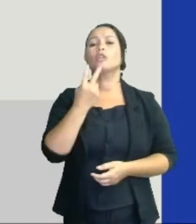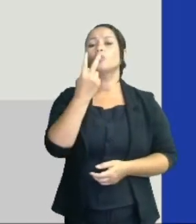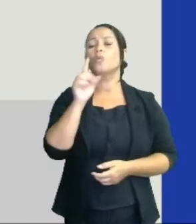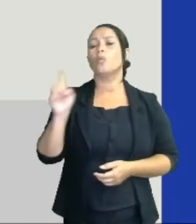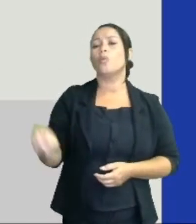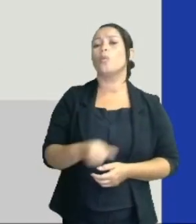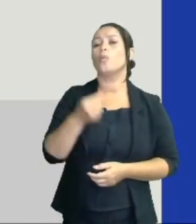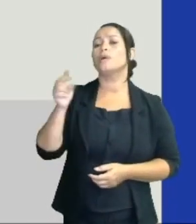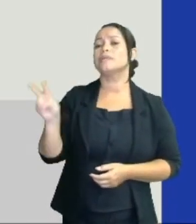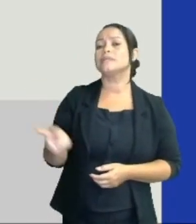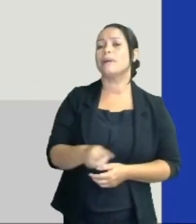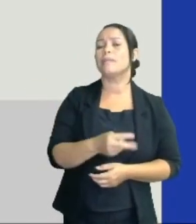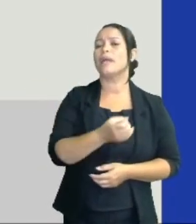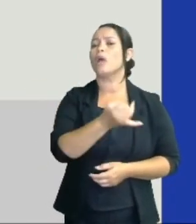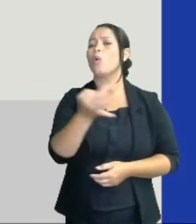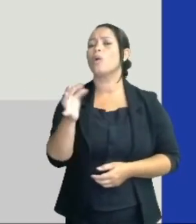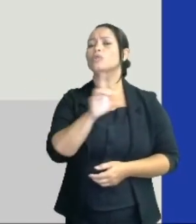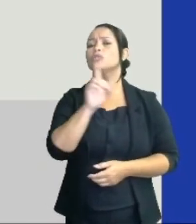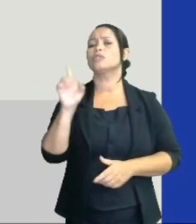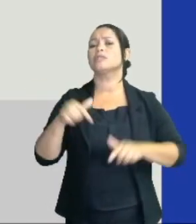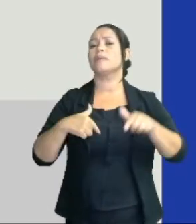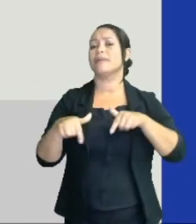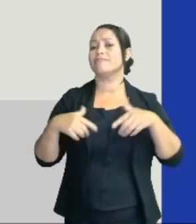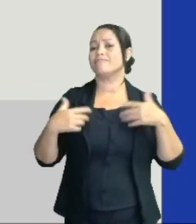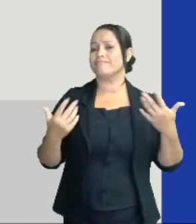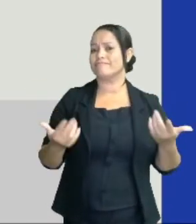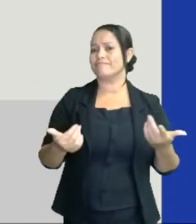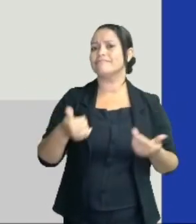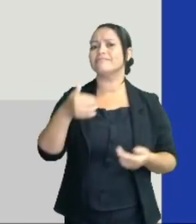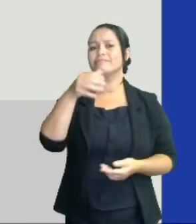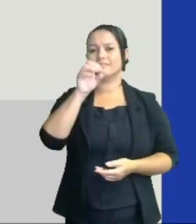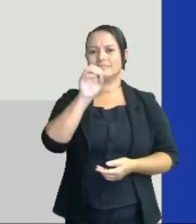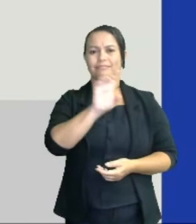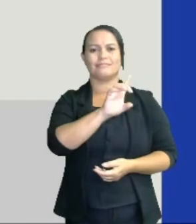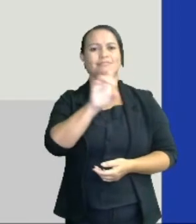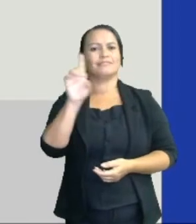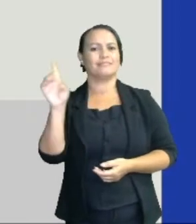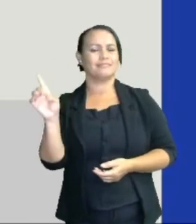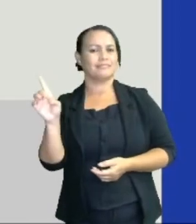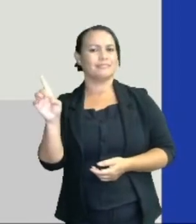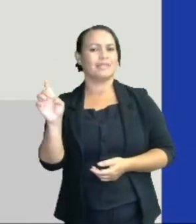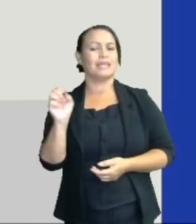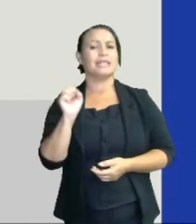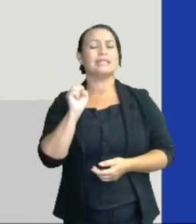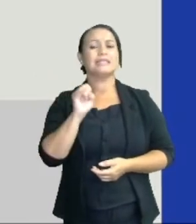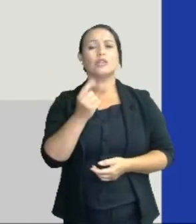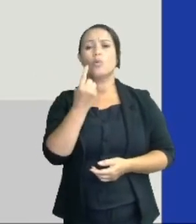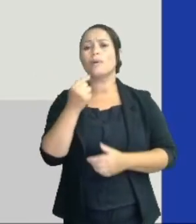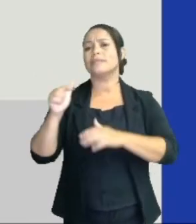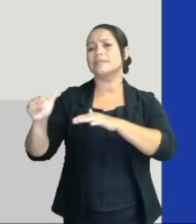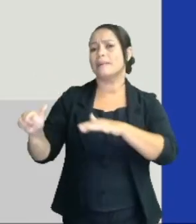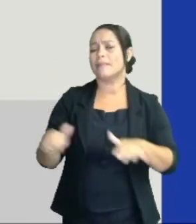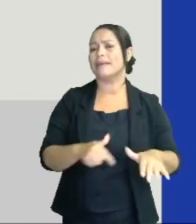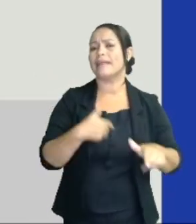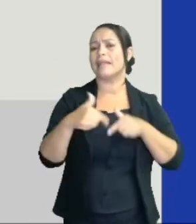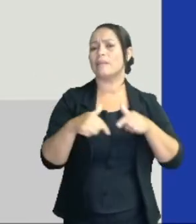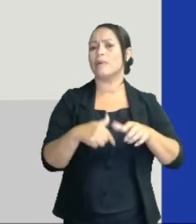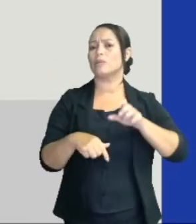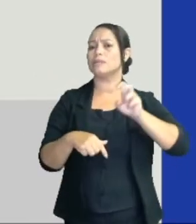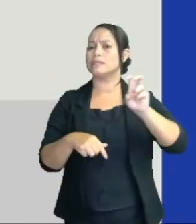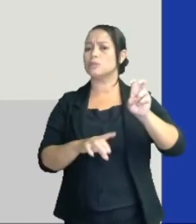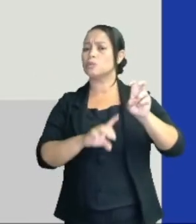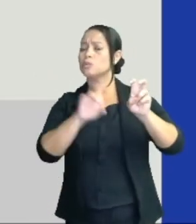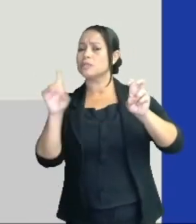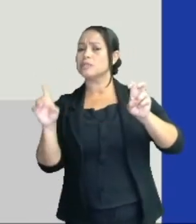semanas, ela vai trabalhar quantos dias? 10 dias. Se em uma semana ela trabalhou 5 dias, em